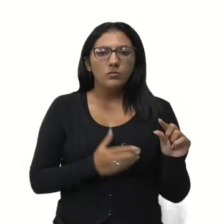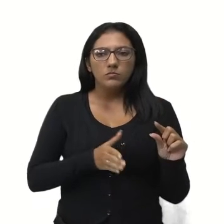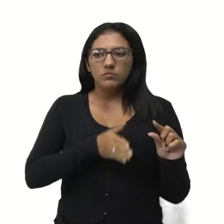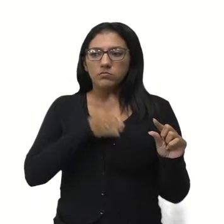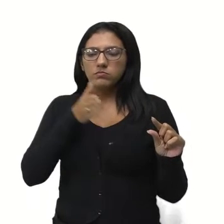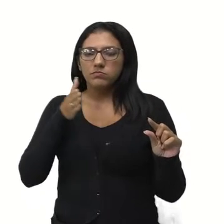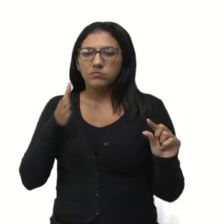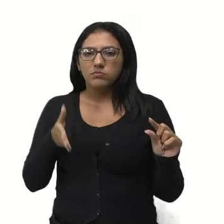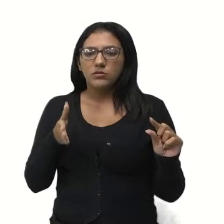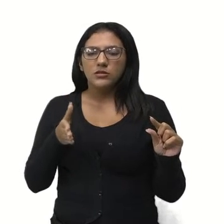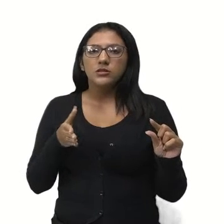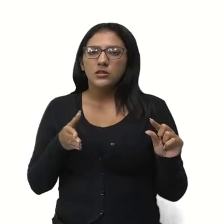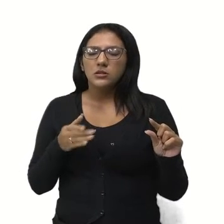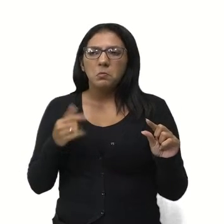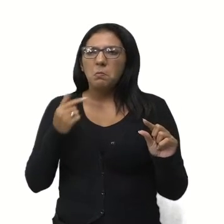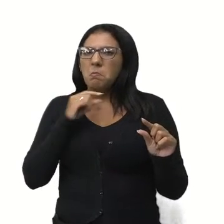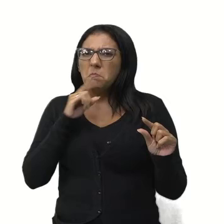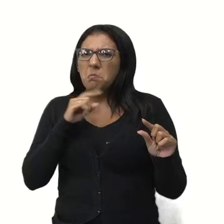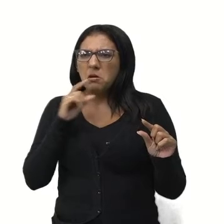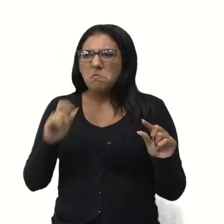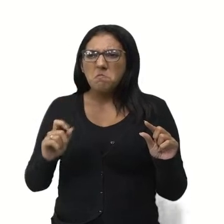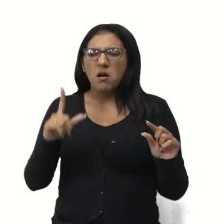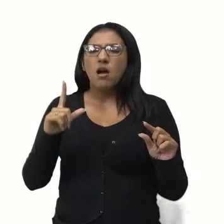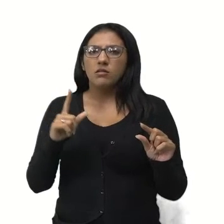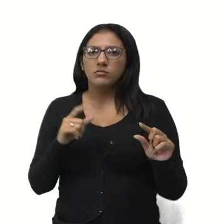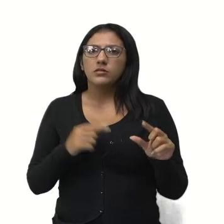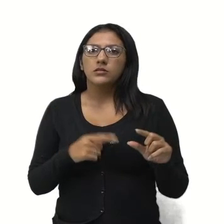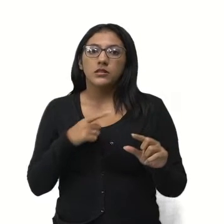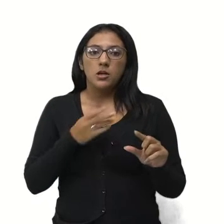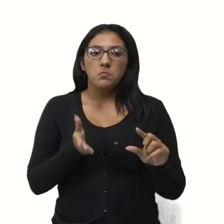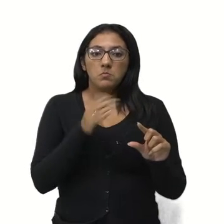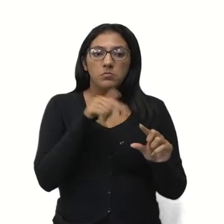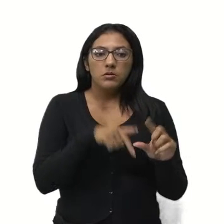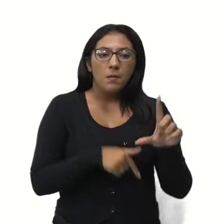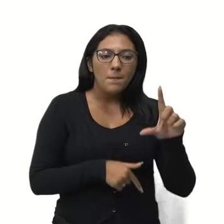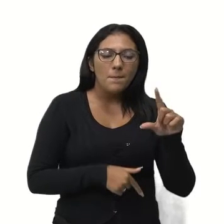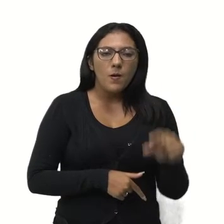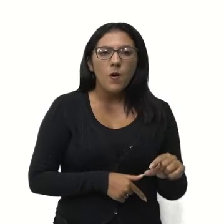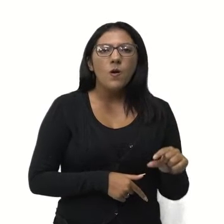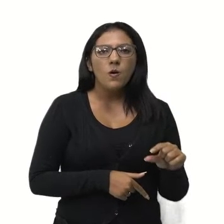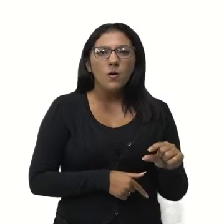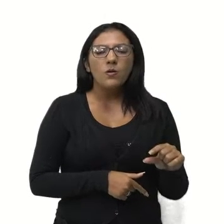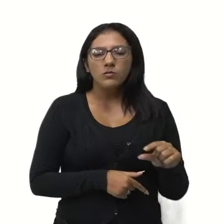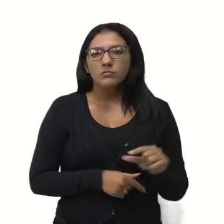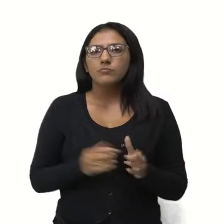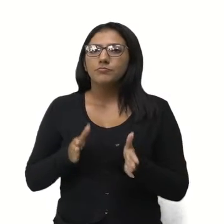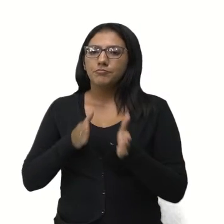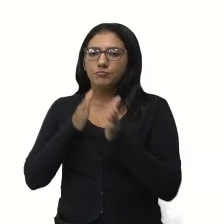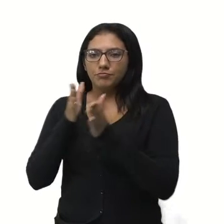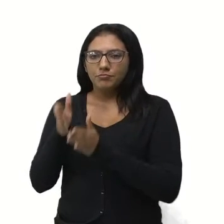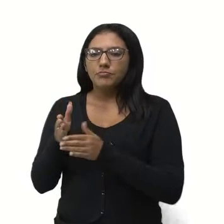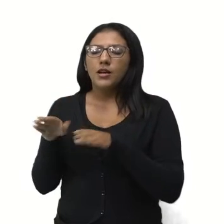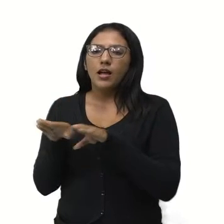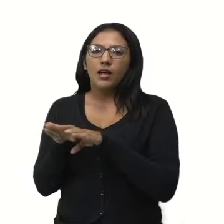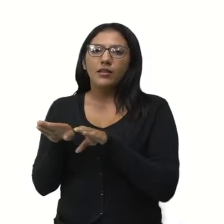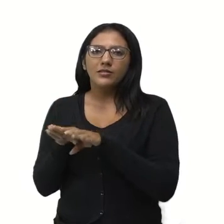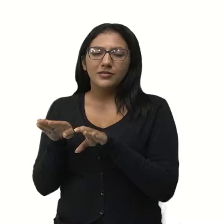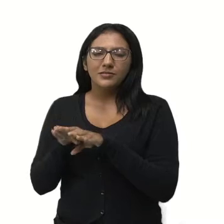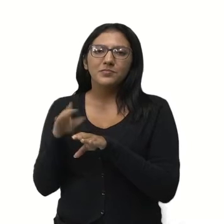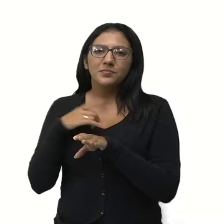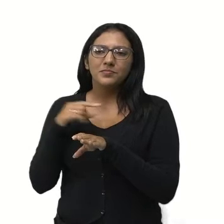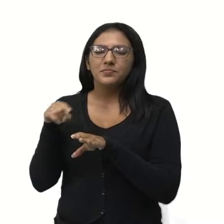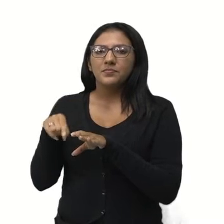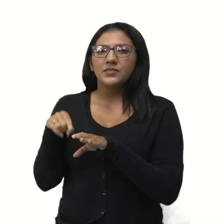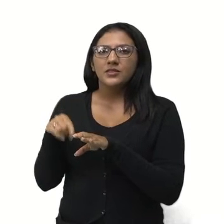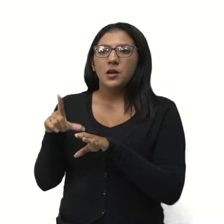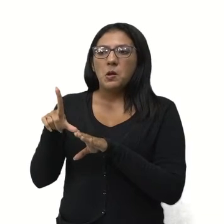como mais peças serem produzidas. Se houve uma redução de um lado, o mais lógico é ocorrer